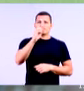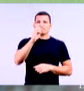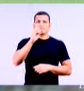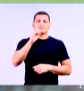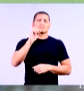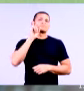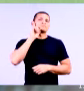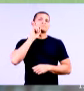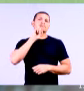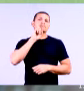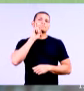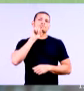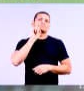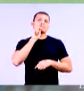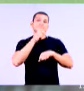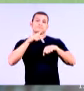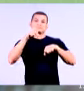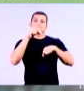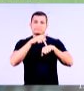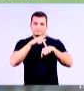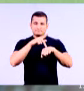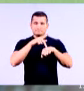Unidos. Desde 80 ela existe. Né?